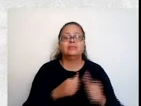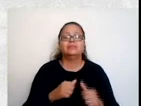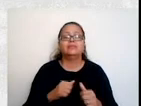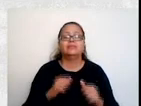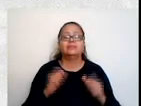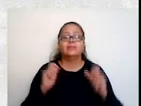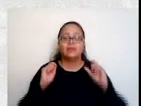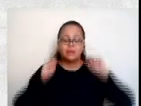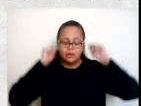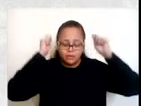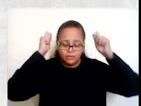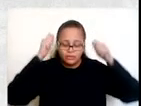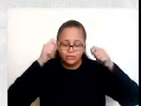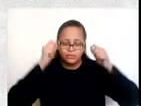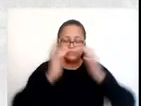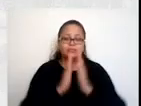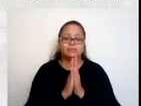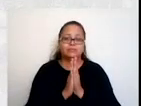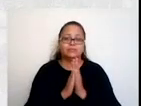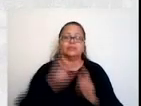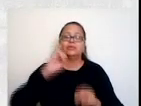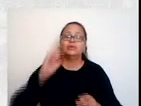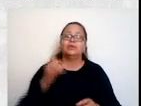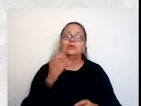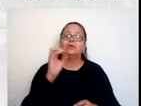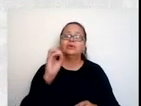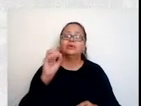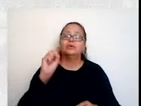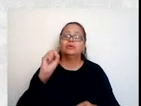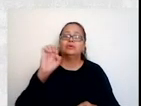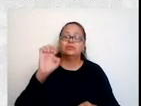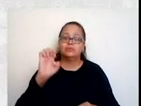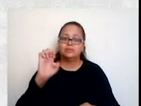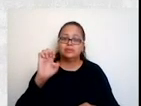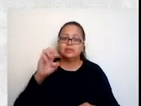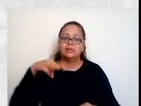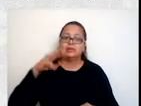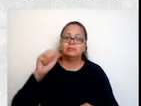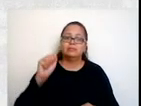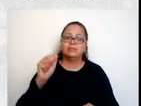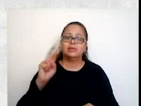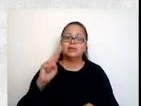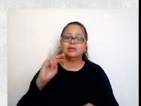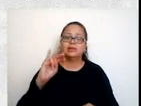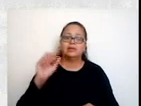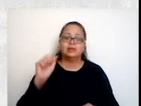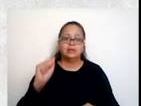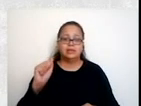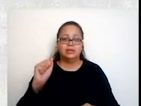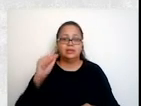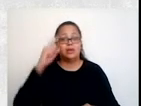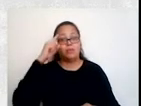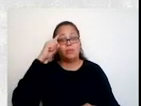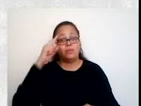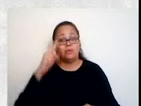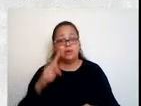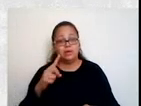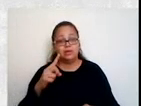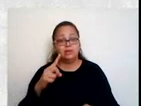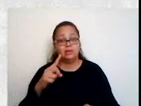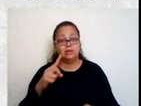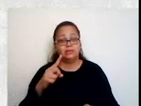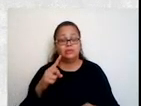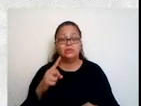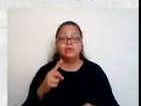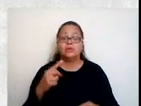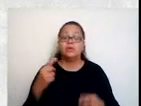movimento de messianismo, né, o José Maria, um líder então messiânico, tá? Assim como tinha sido o